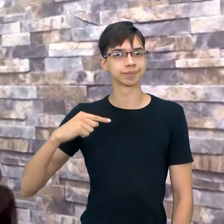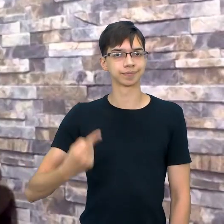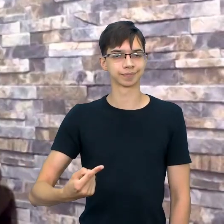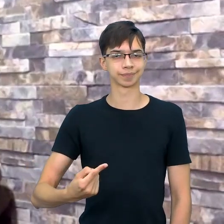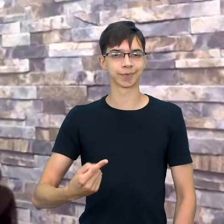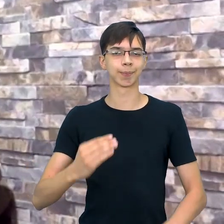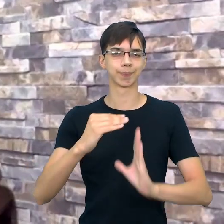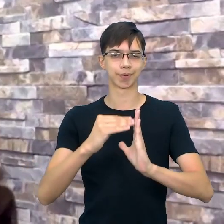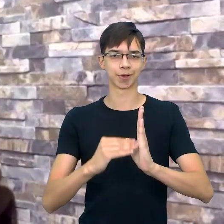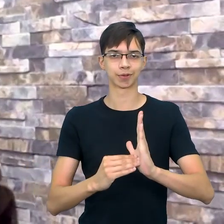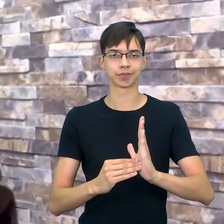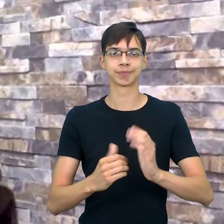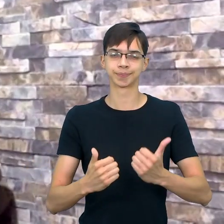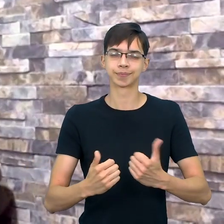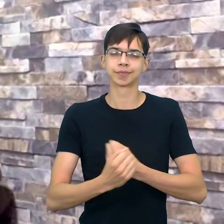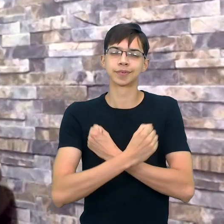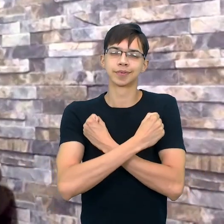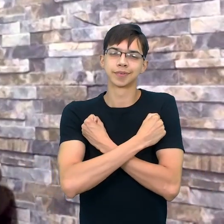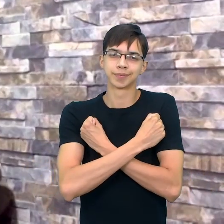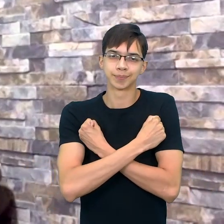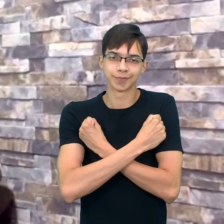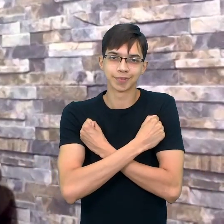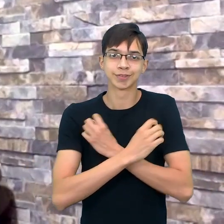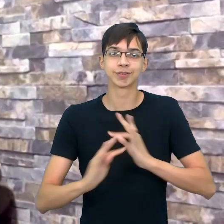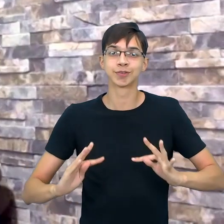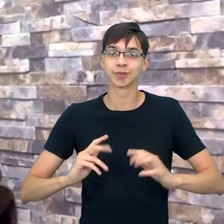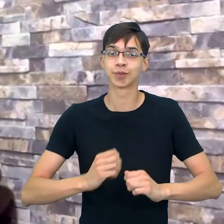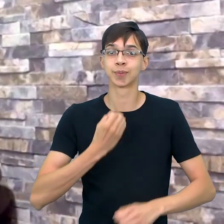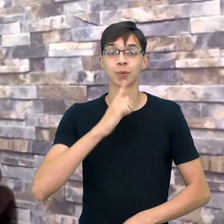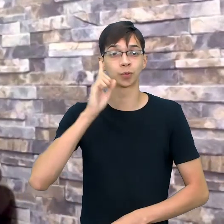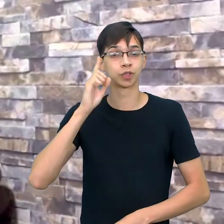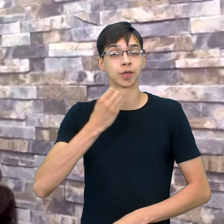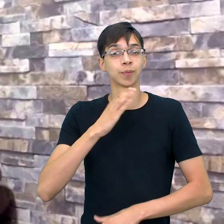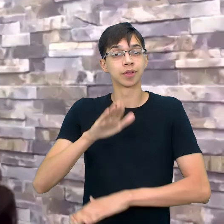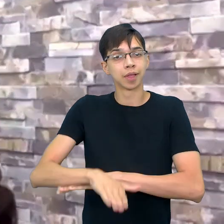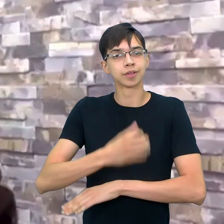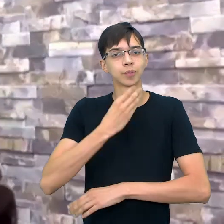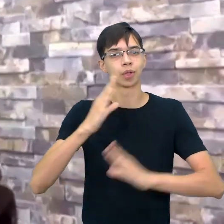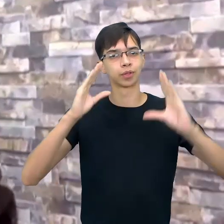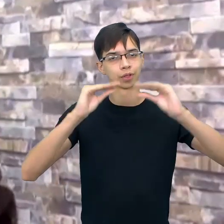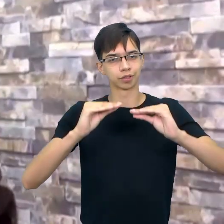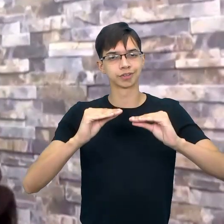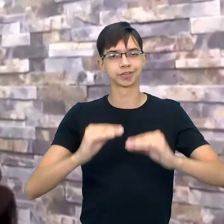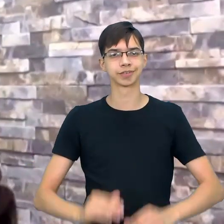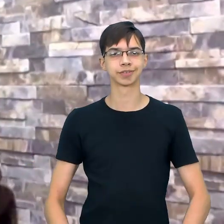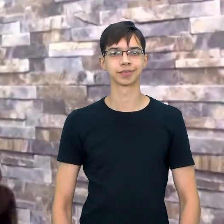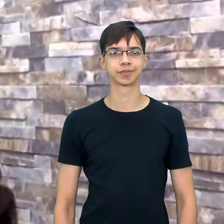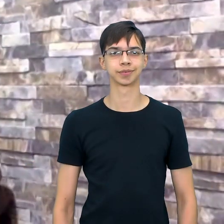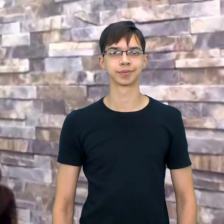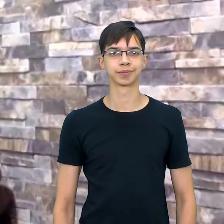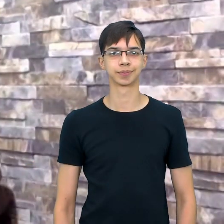próxima pauta, né? Um grande abraço a todos, bom dia, boa tarde, boa noite e até mais.